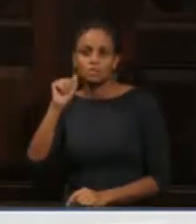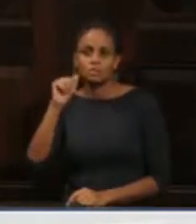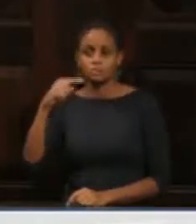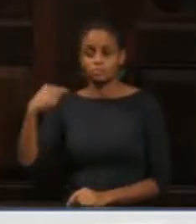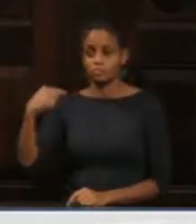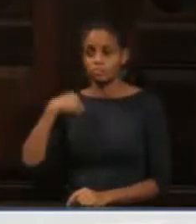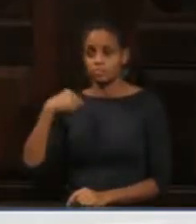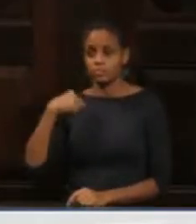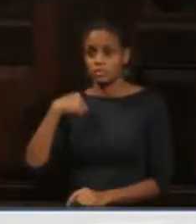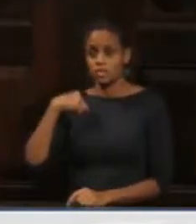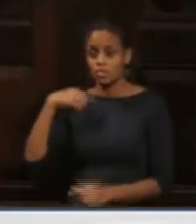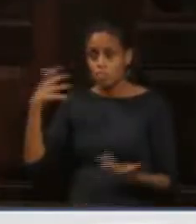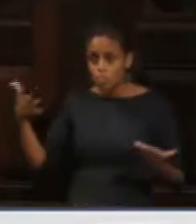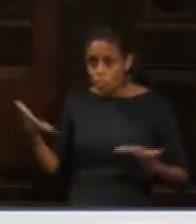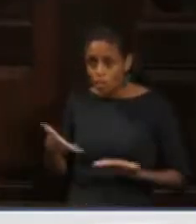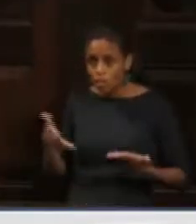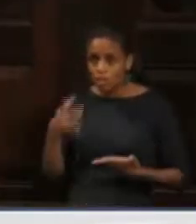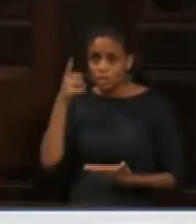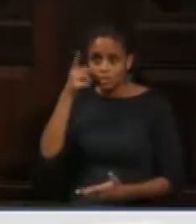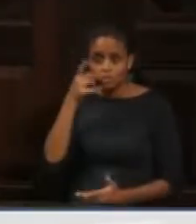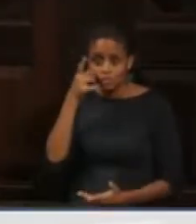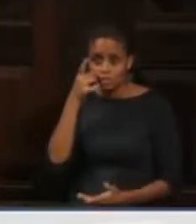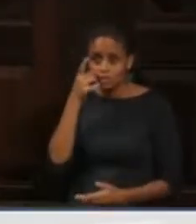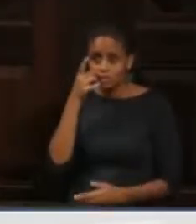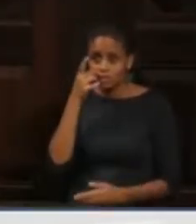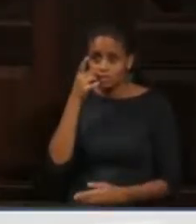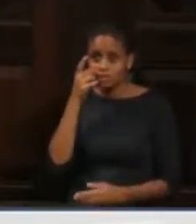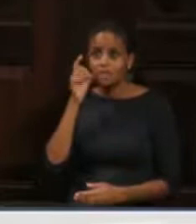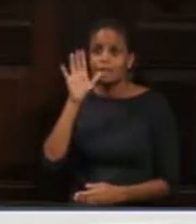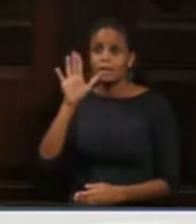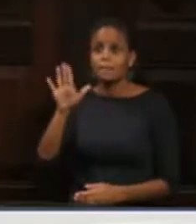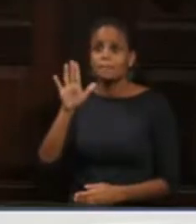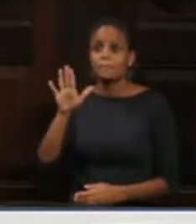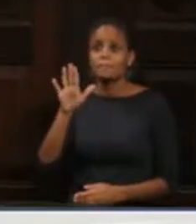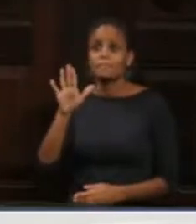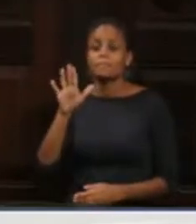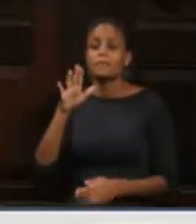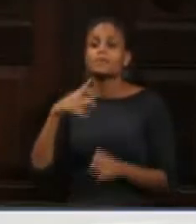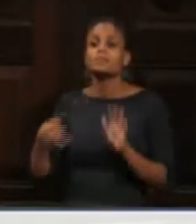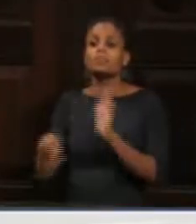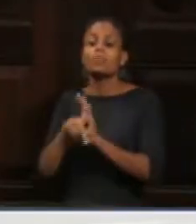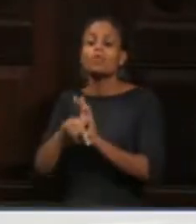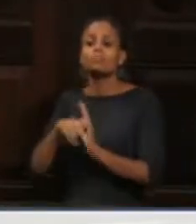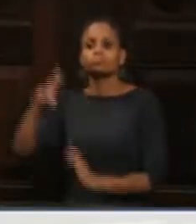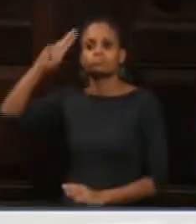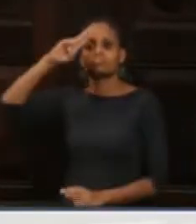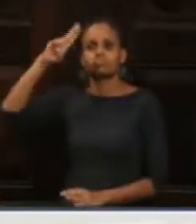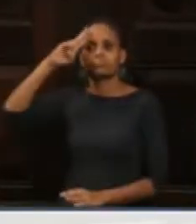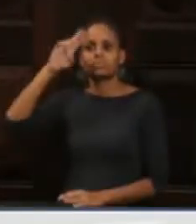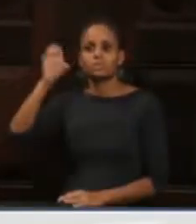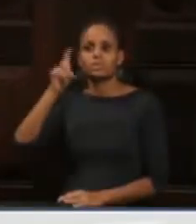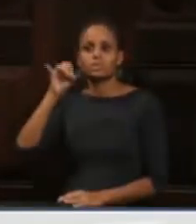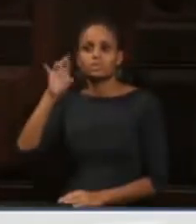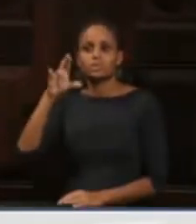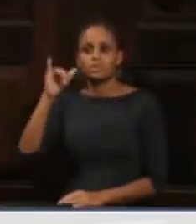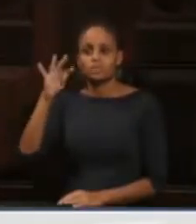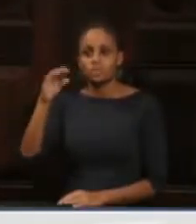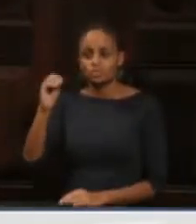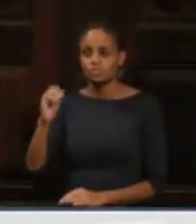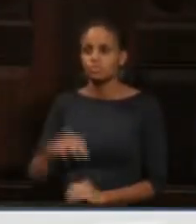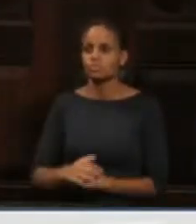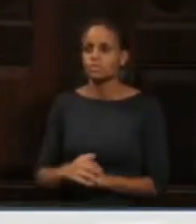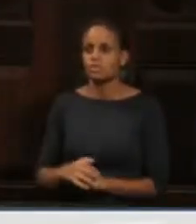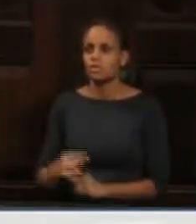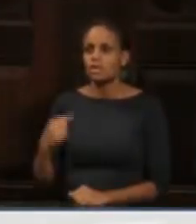estou deputado estadual, mas eu sou militar do Exército com muito orgulho e eu sou paraquedista. Uma mulher